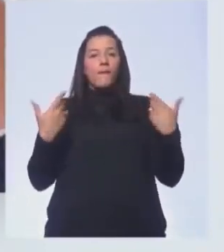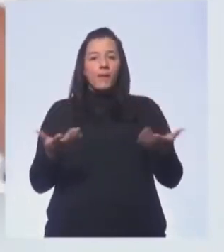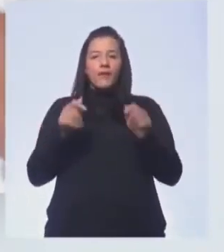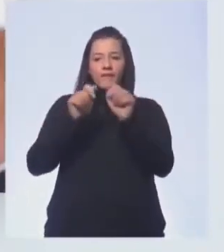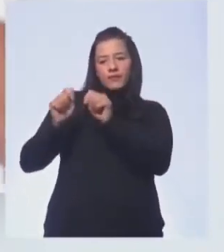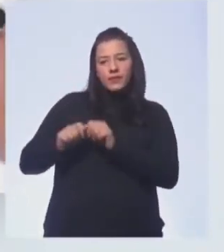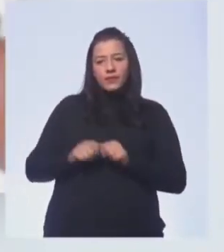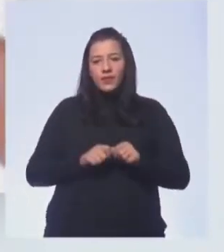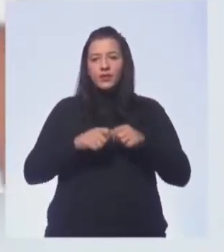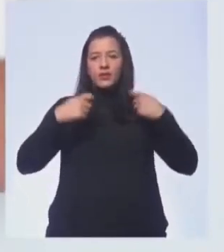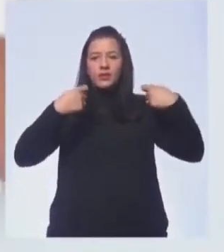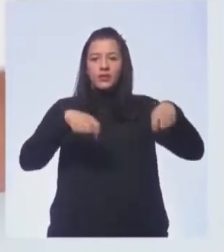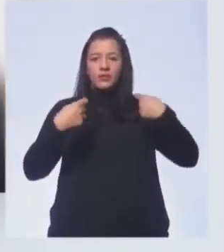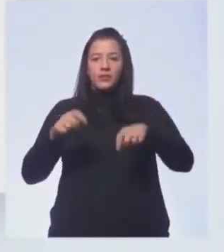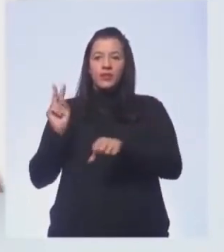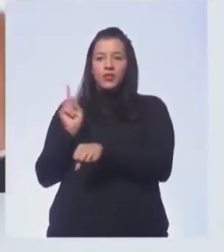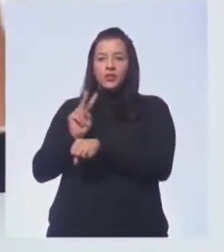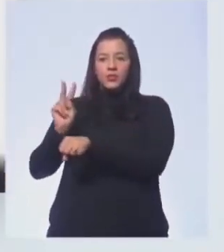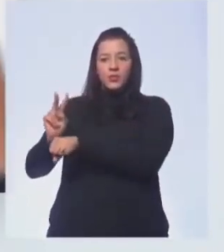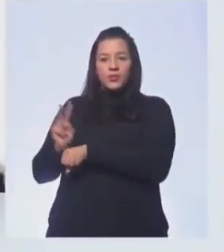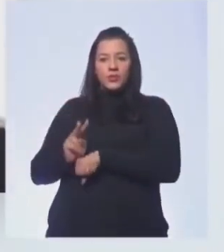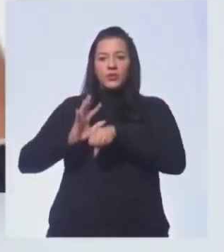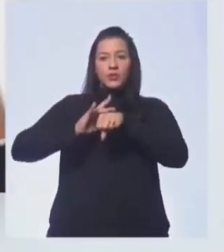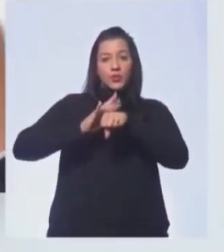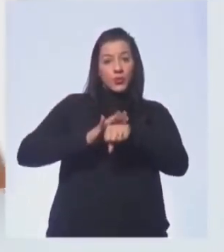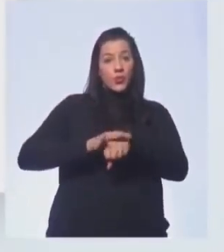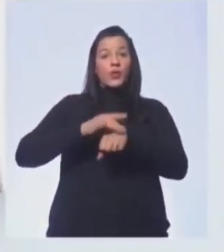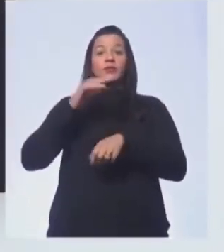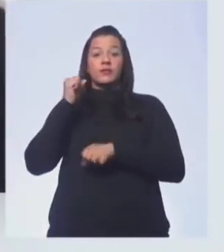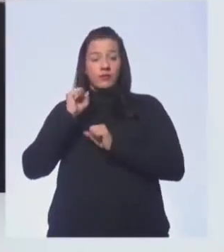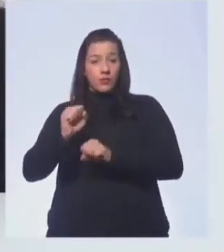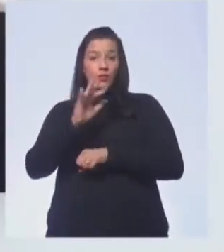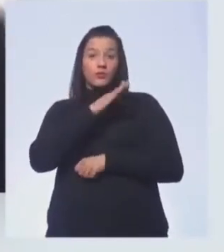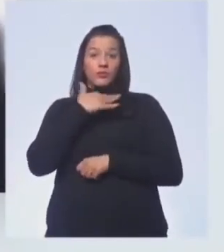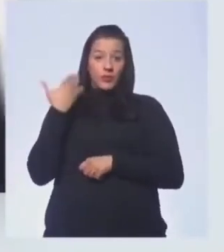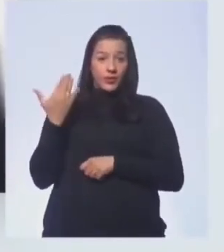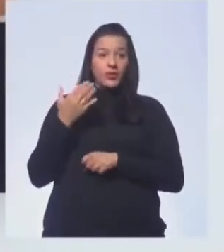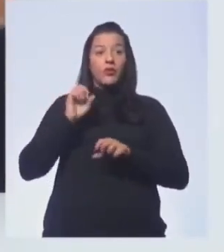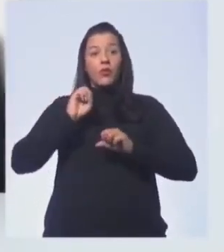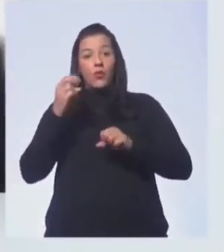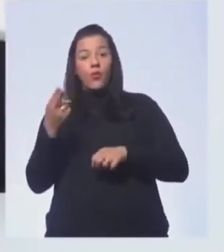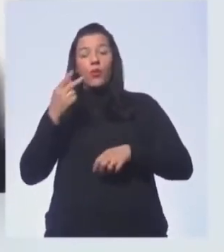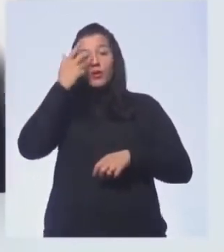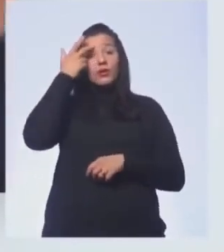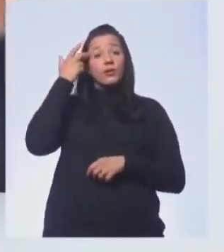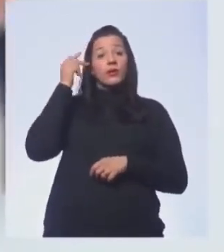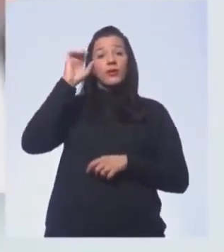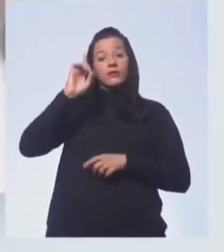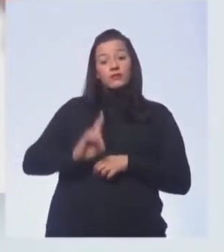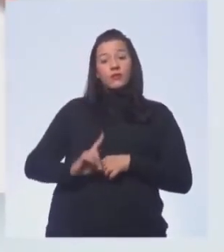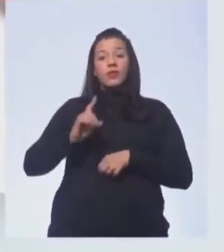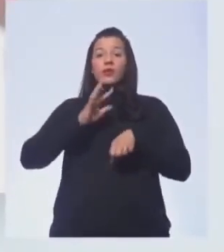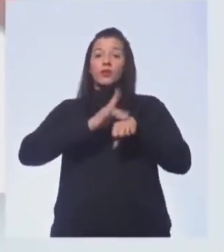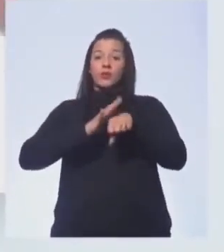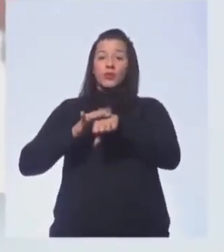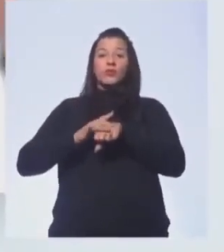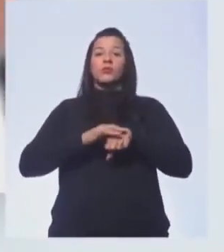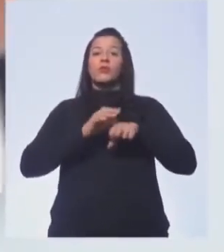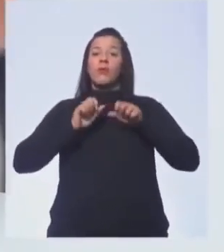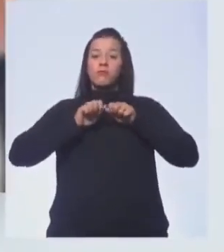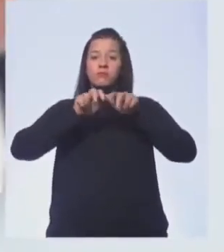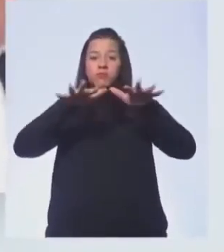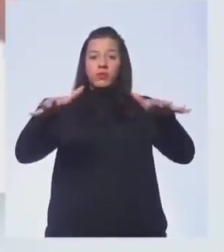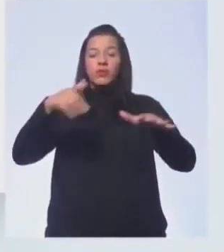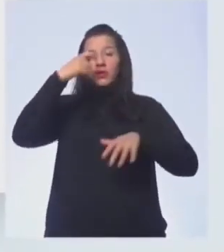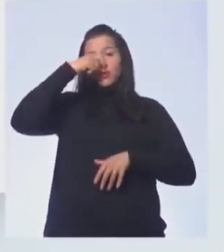na necessidade em se proteger de doenças fatais ou incapacitantes, especialmente aquelas que causaram epidemias graves, como a